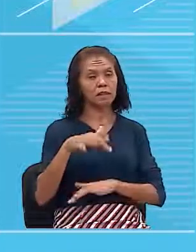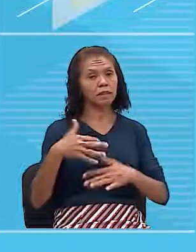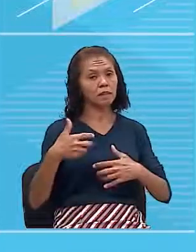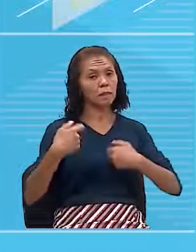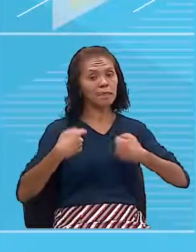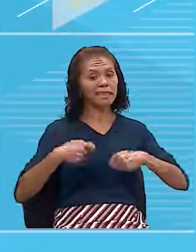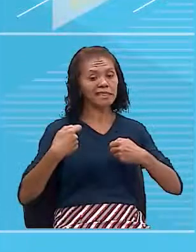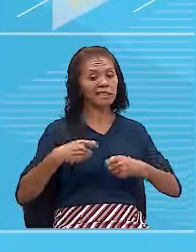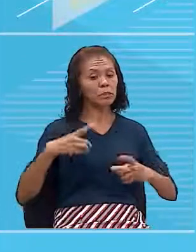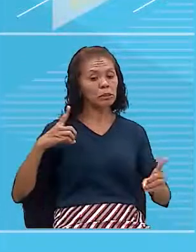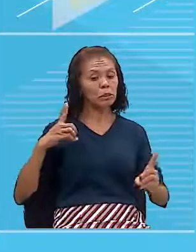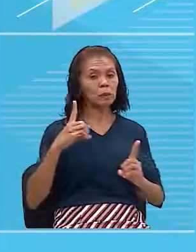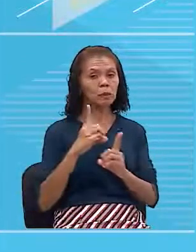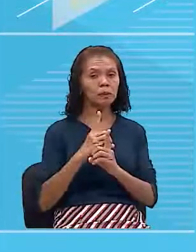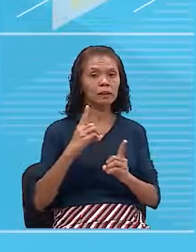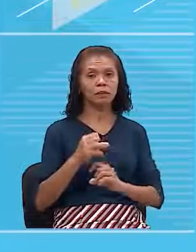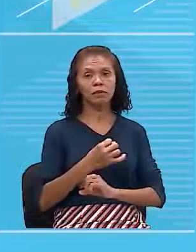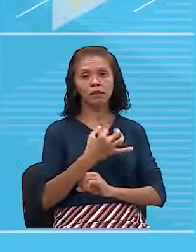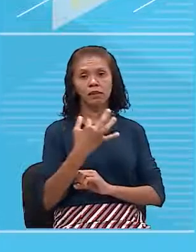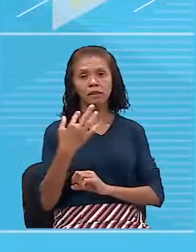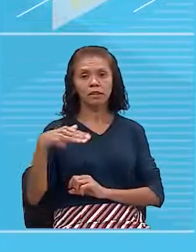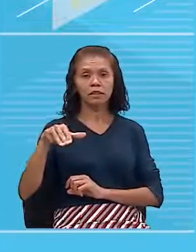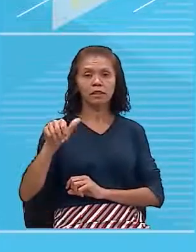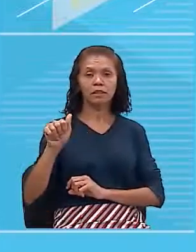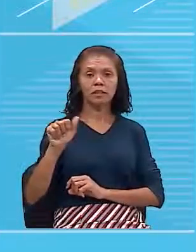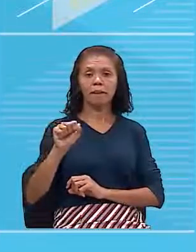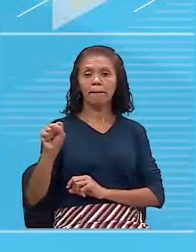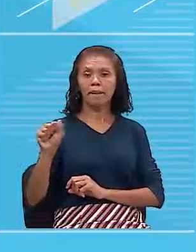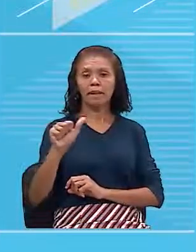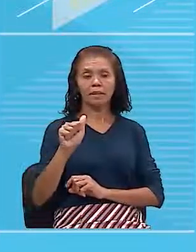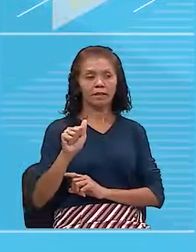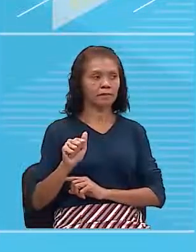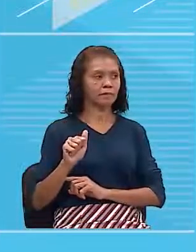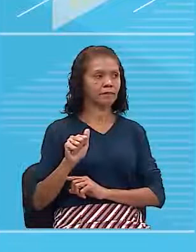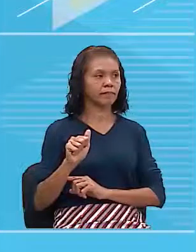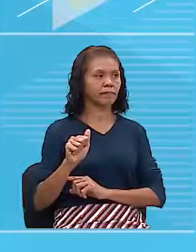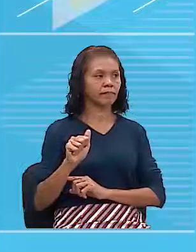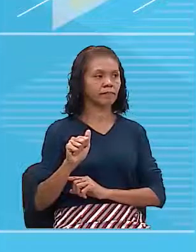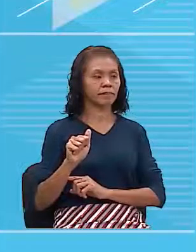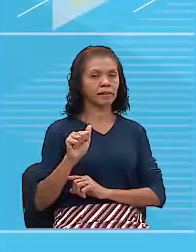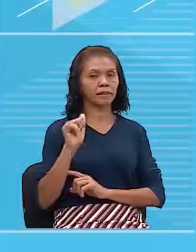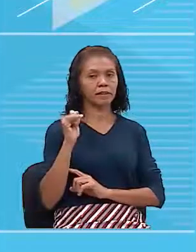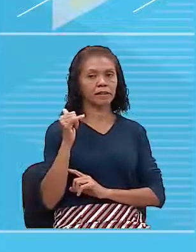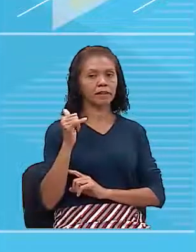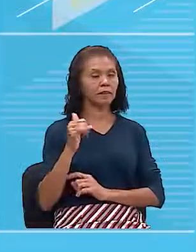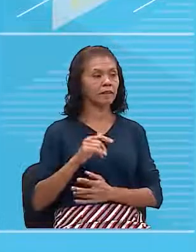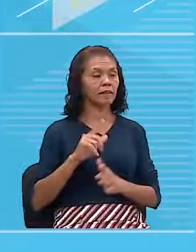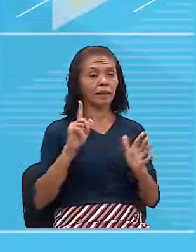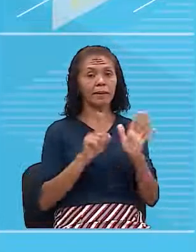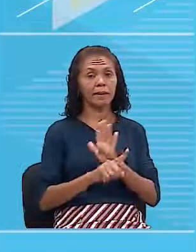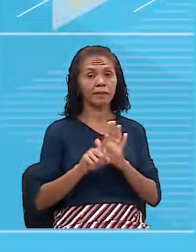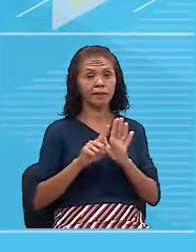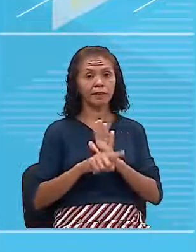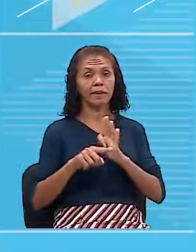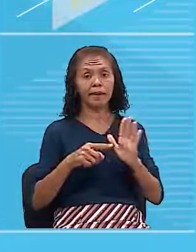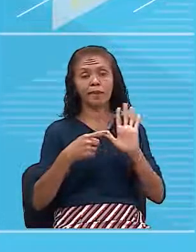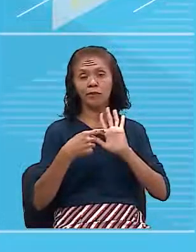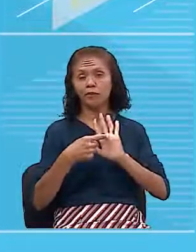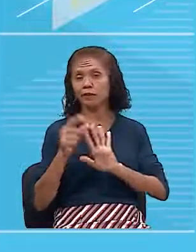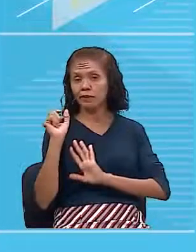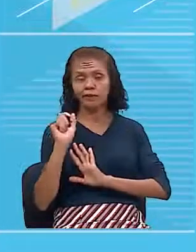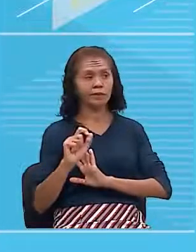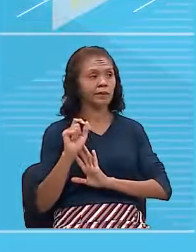carboidrato que tem mas qual a informação que eu tenho que a barra de chocolate de 50